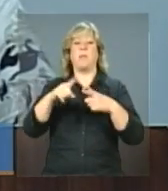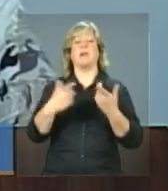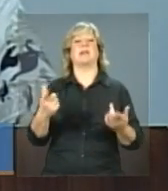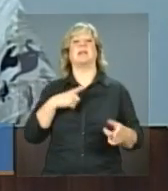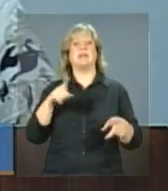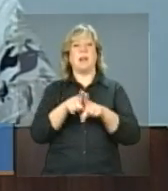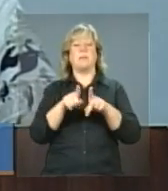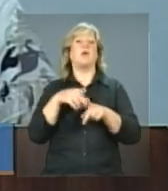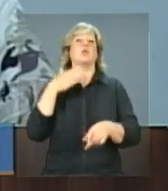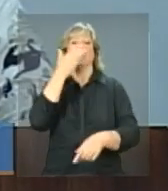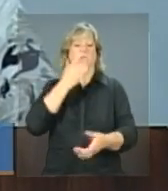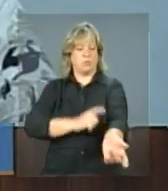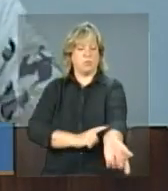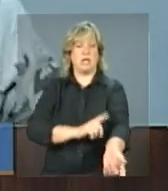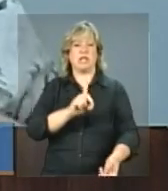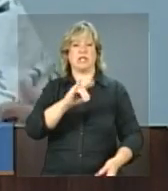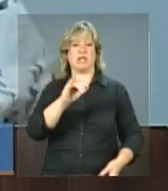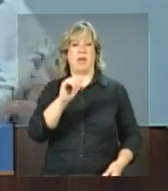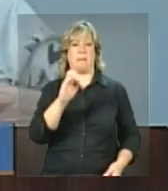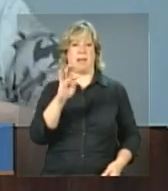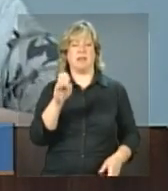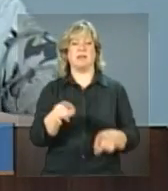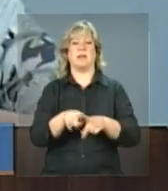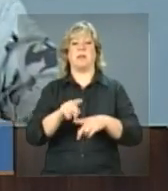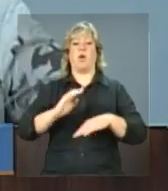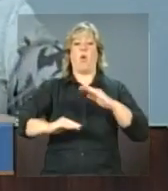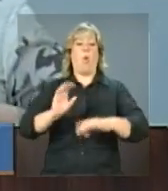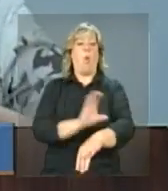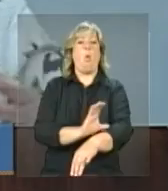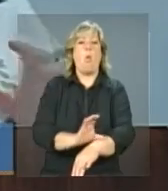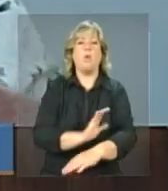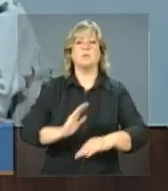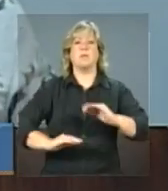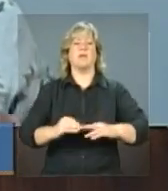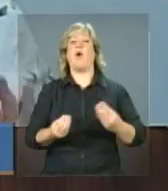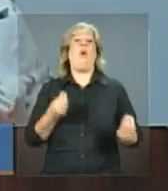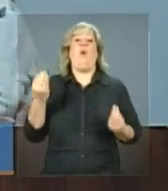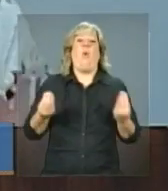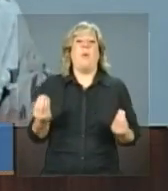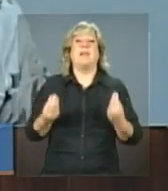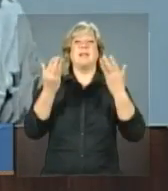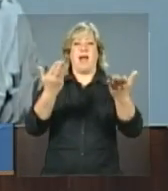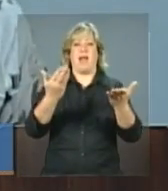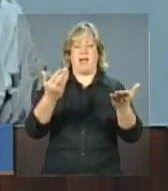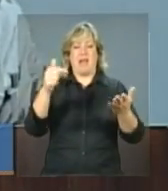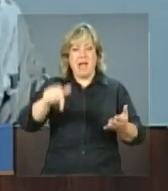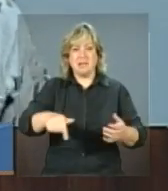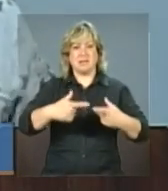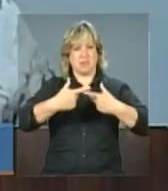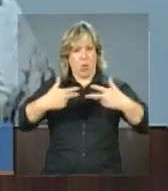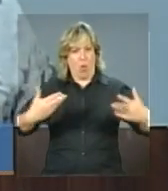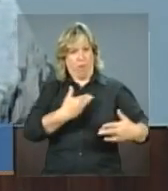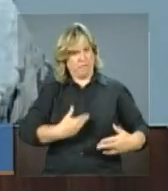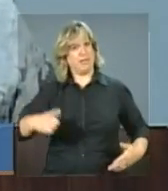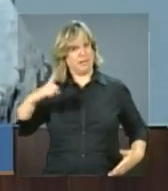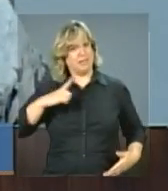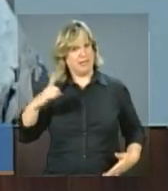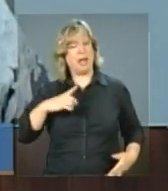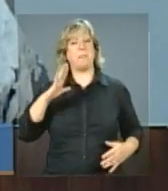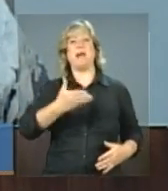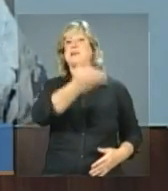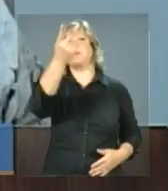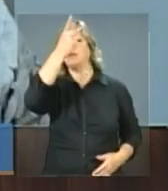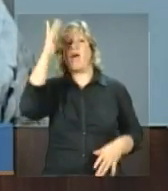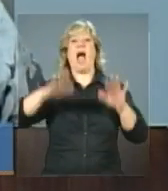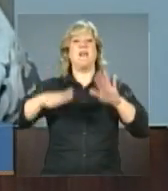de qualificação profissional. Então, como garantir que essa população chegue nesse serviço que nós vamos estar ofertando? É o grande debate que